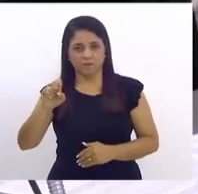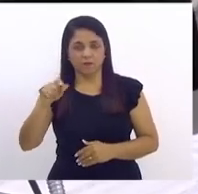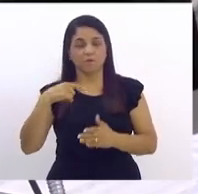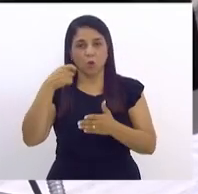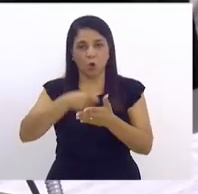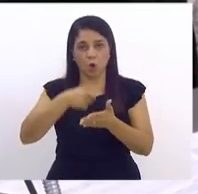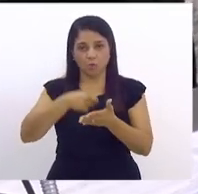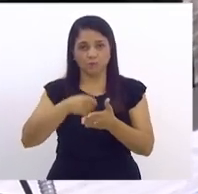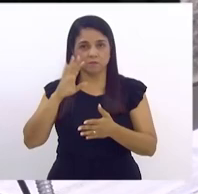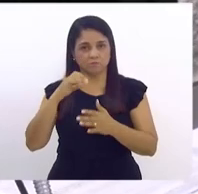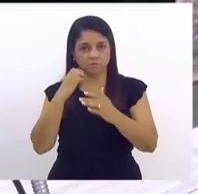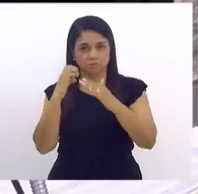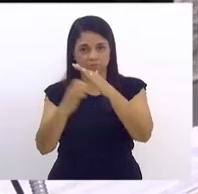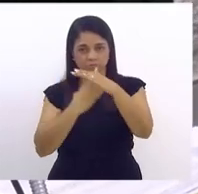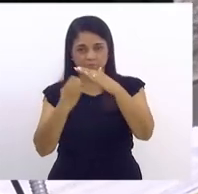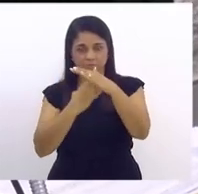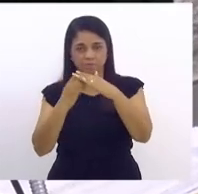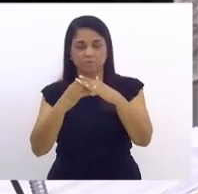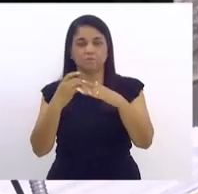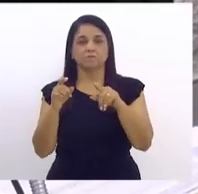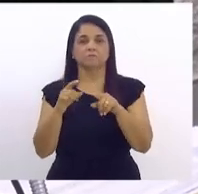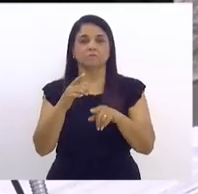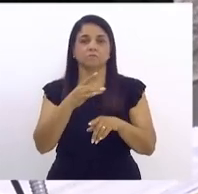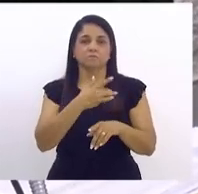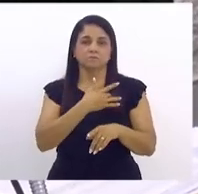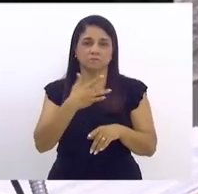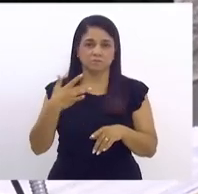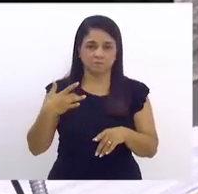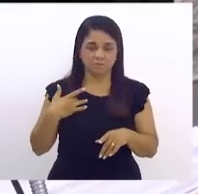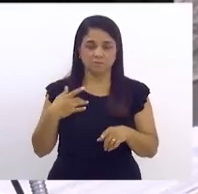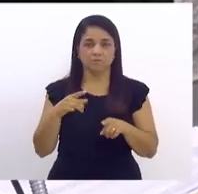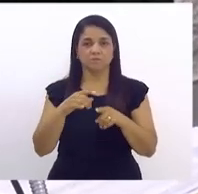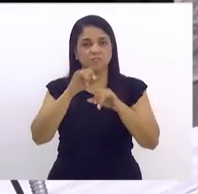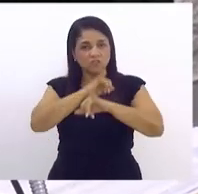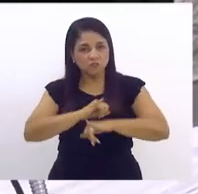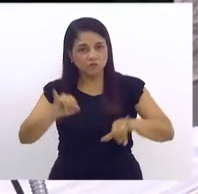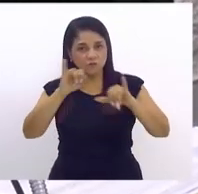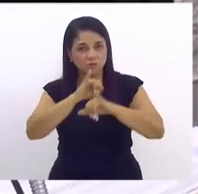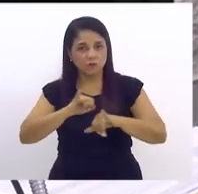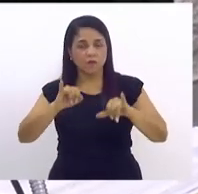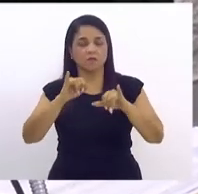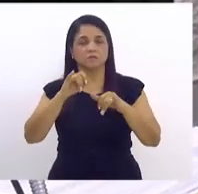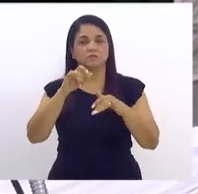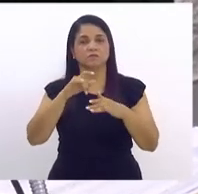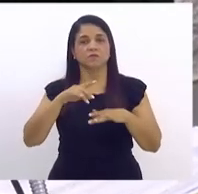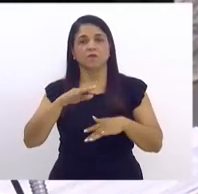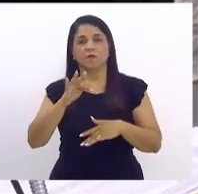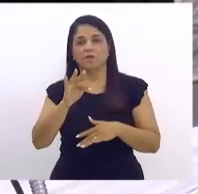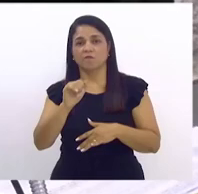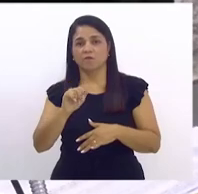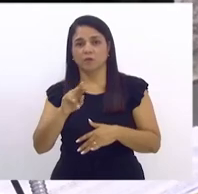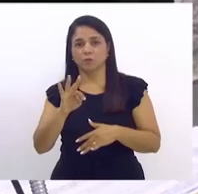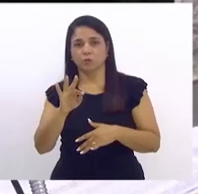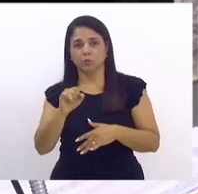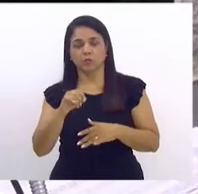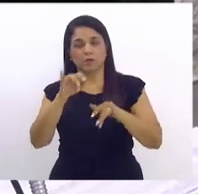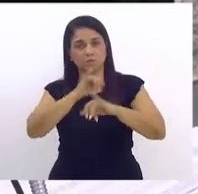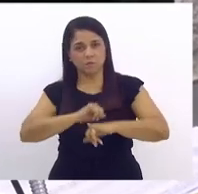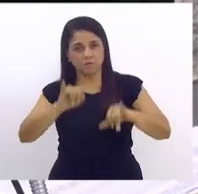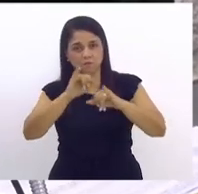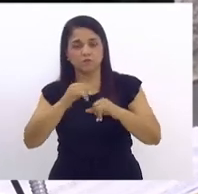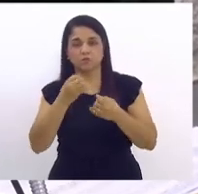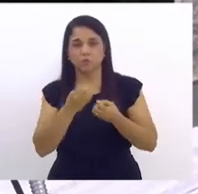públicos essenciais, bem como as operadoras de plano de saúde, a divulgarem em suas faturas mensagens de incentivo à doação de